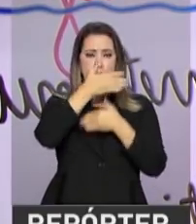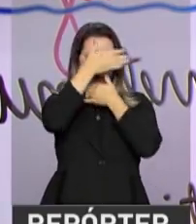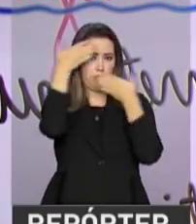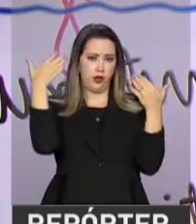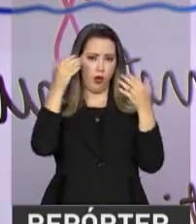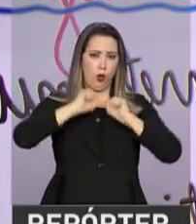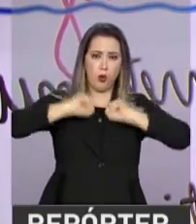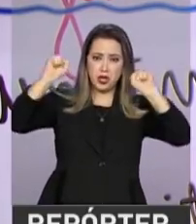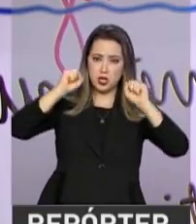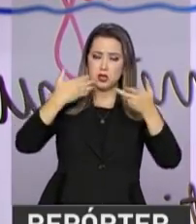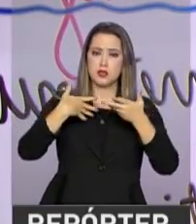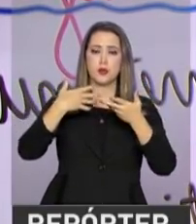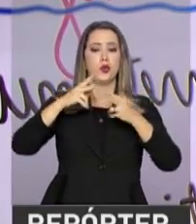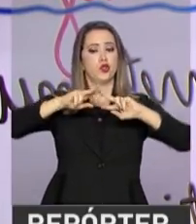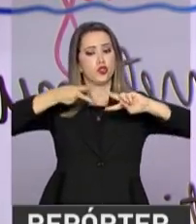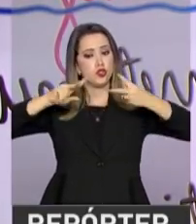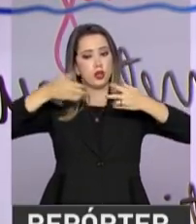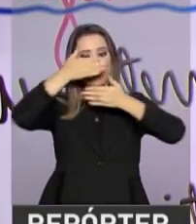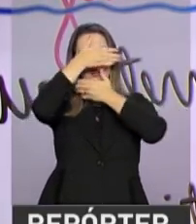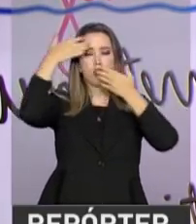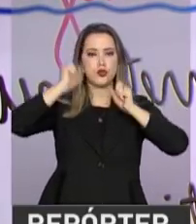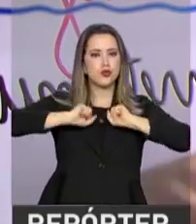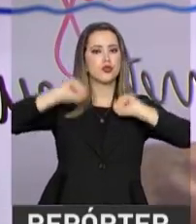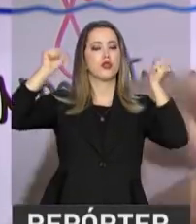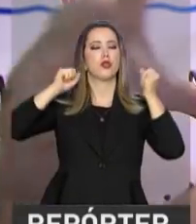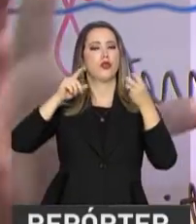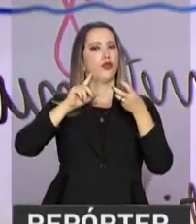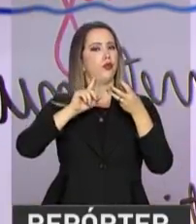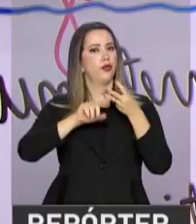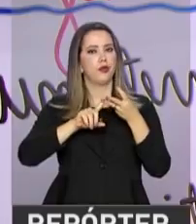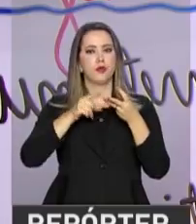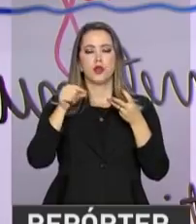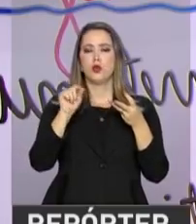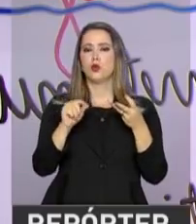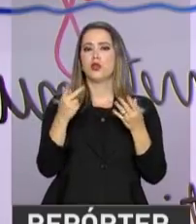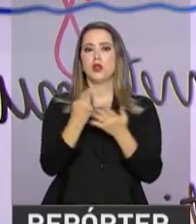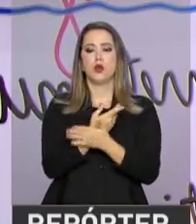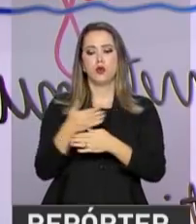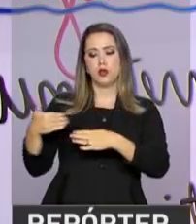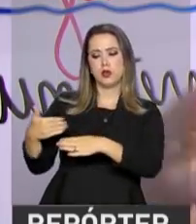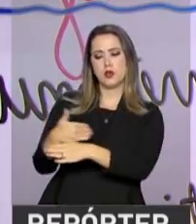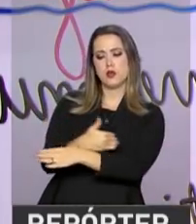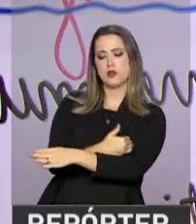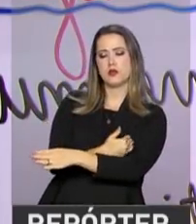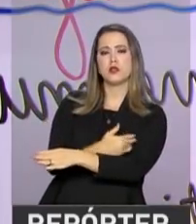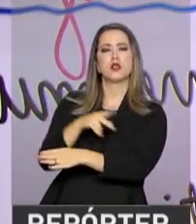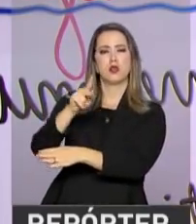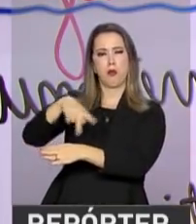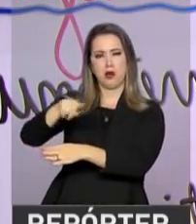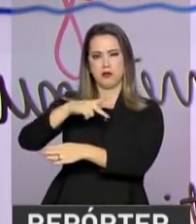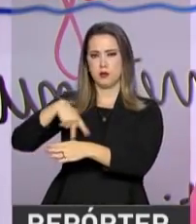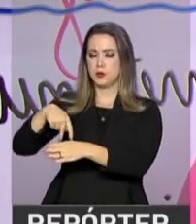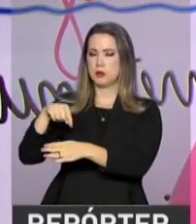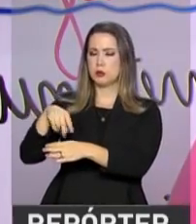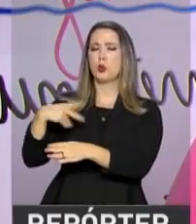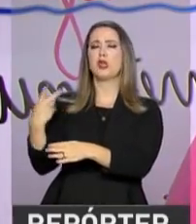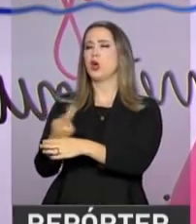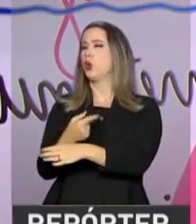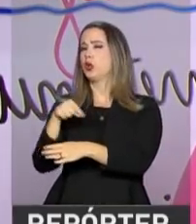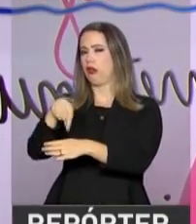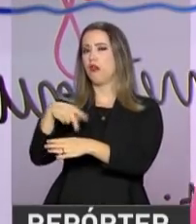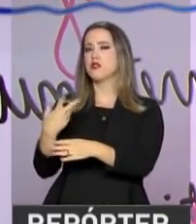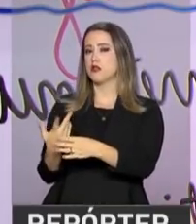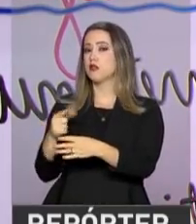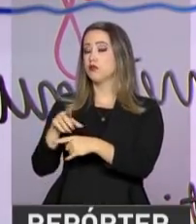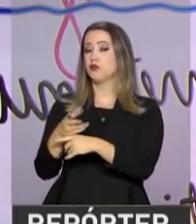compensam de bioterrorismo compreensão do que acontece nas fronteira do país com a actividade inteligência tirar aquela ideia que